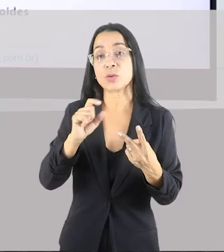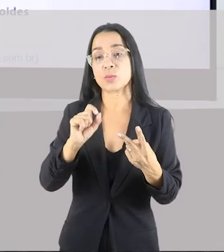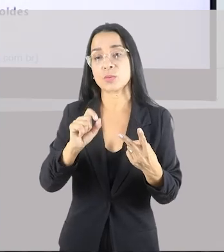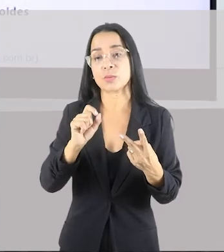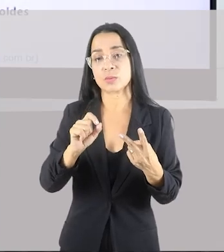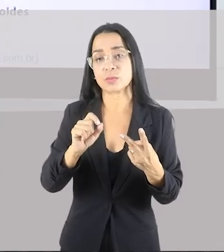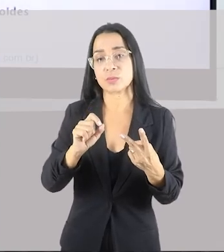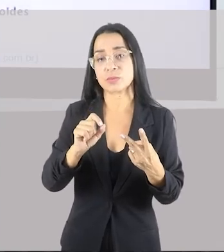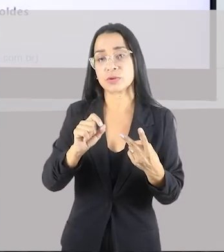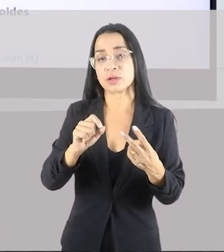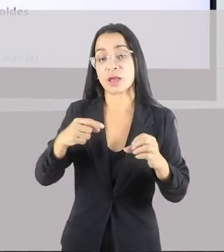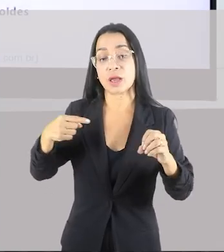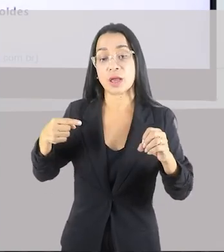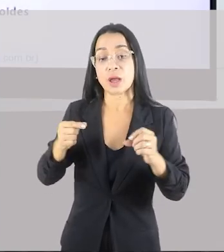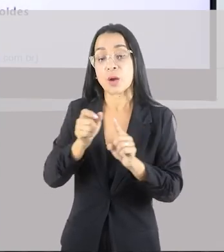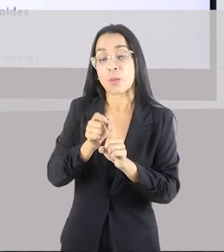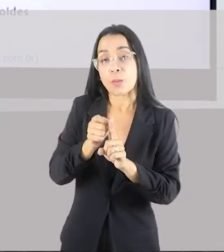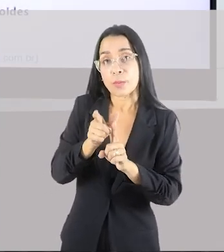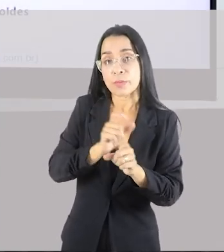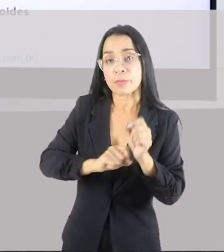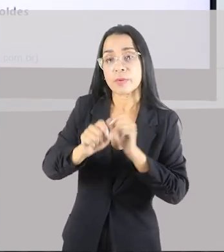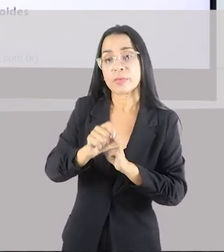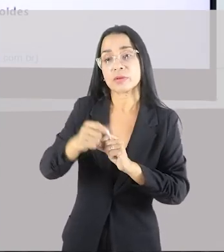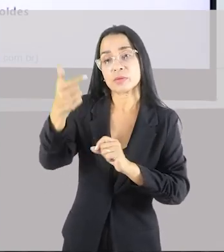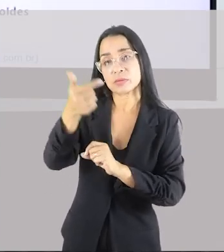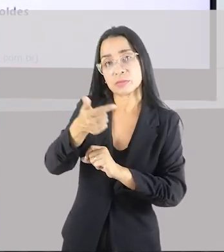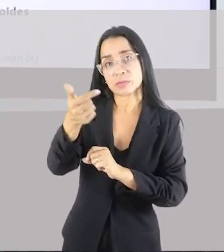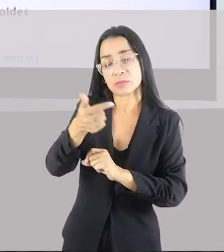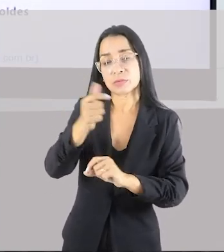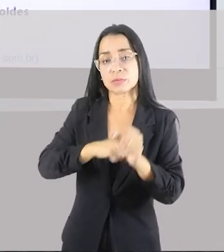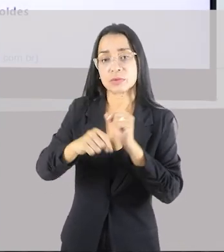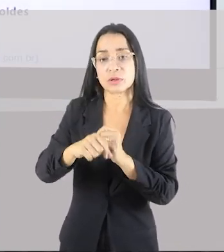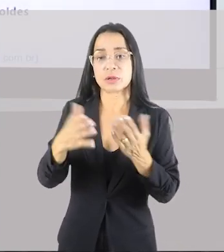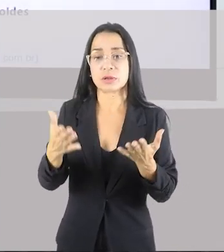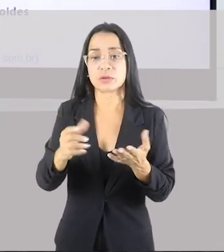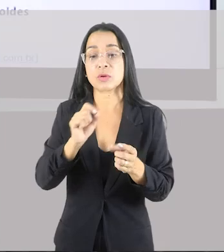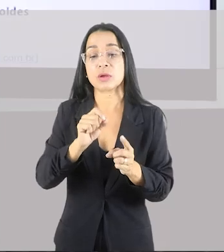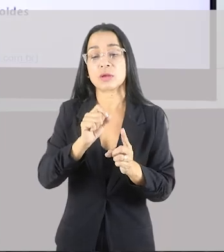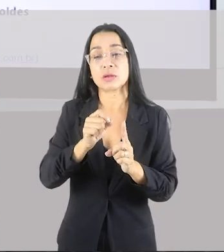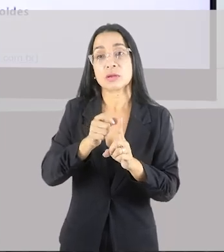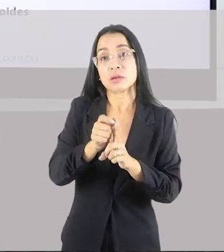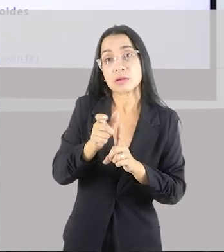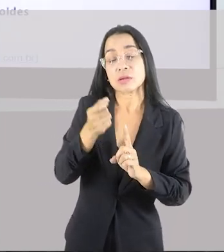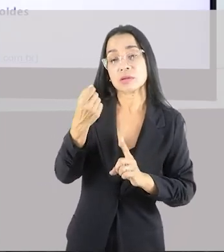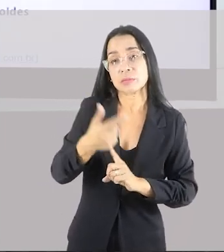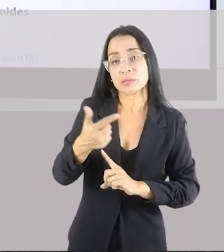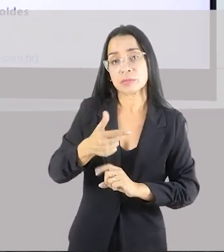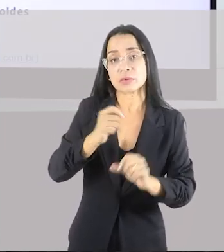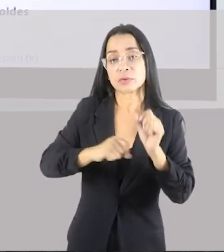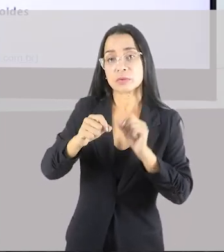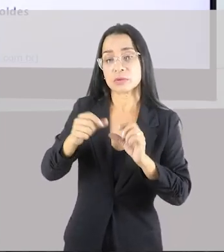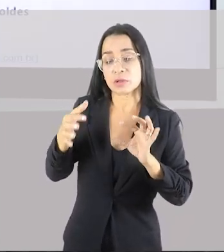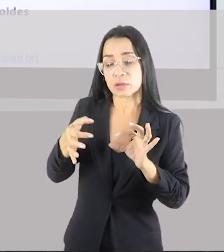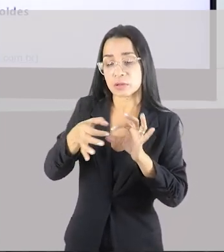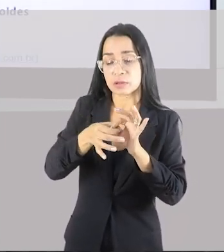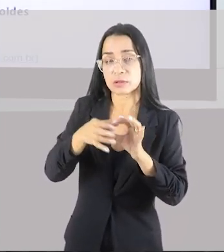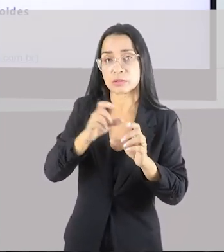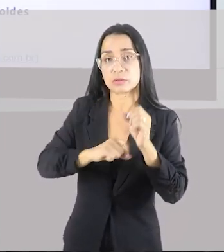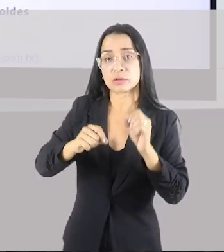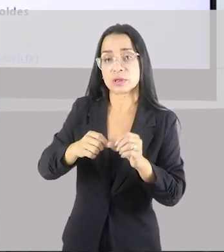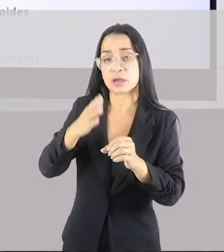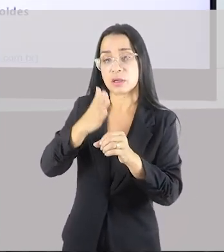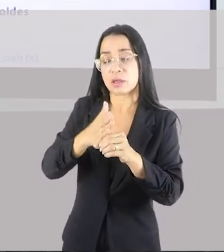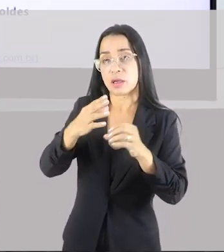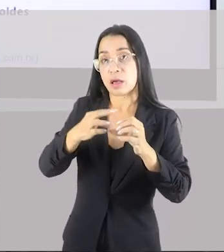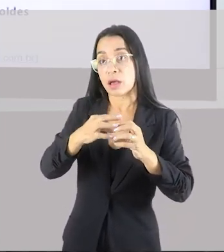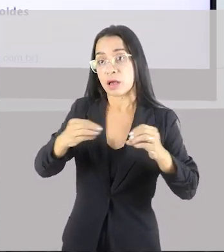o espermatócito secundário, certo? Então, esse espermatócito secundário, ele está associado à meiose 2. E